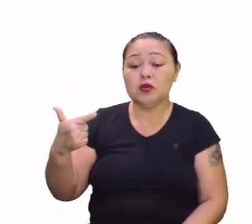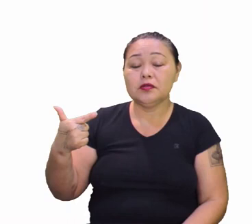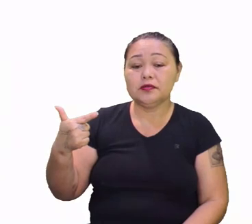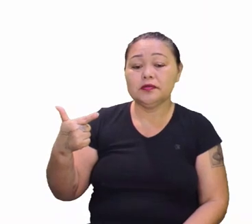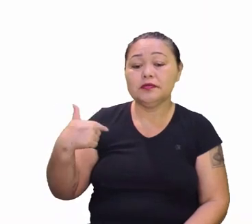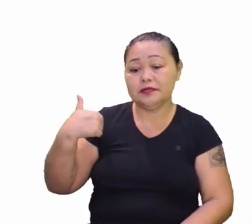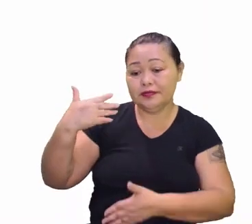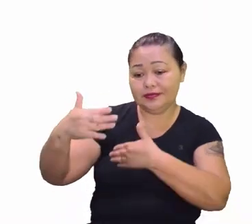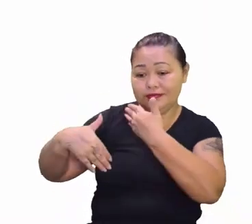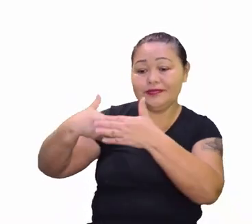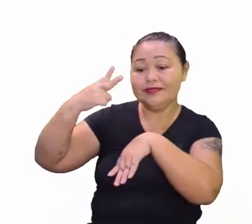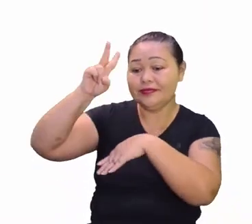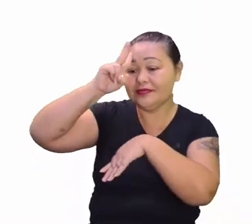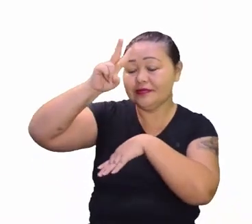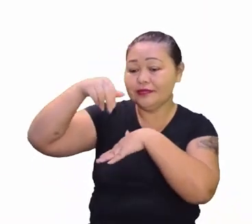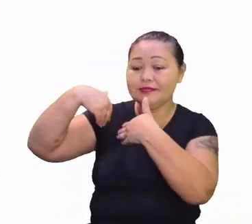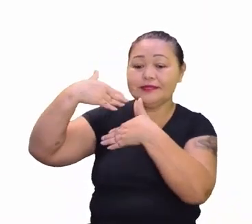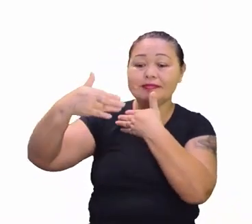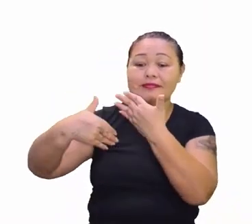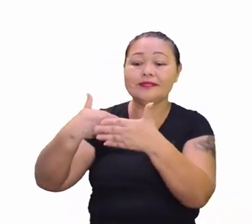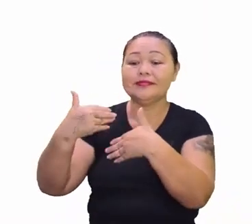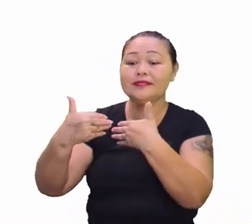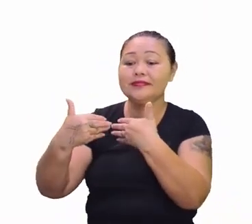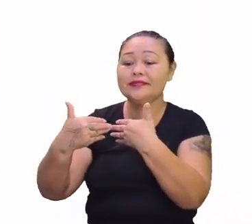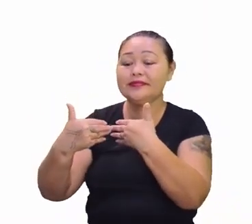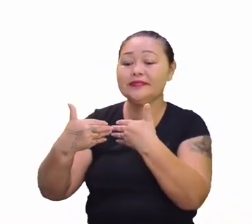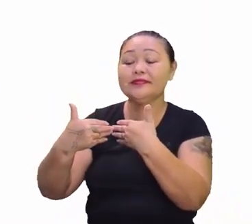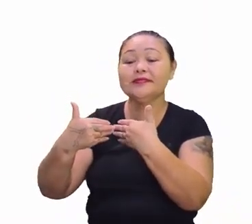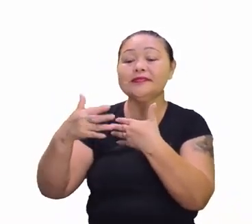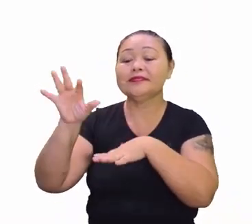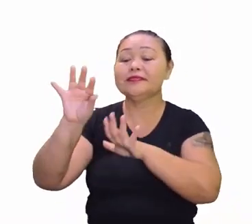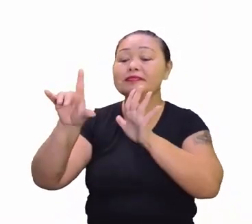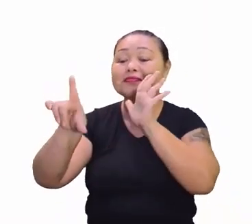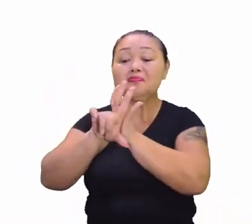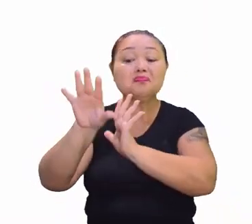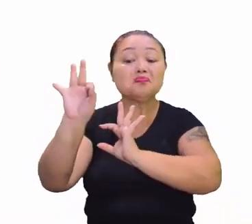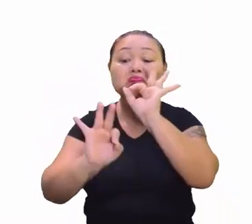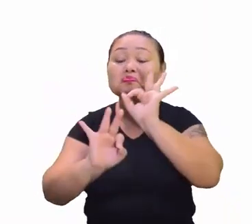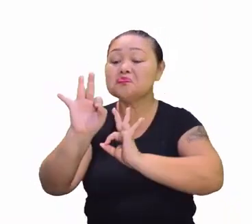falando agora de processo histórico, história,